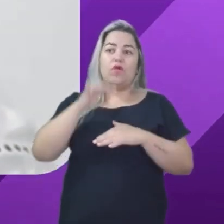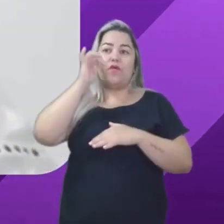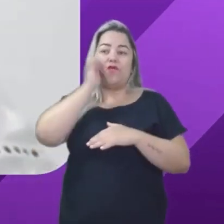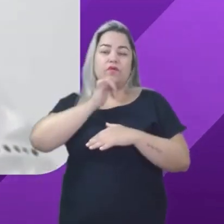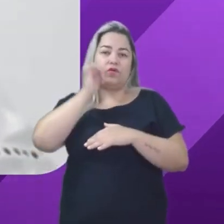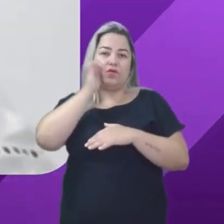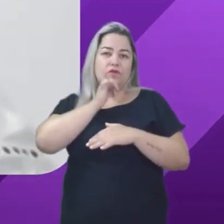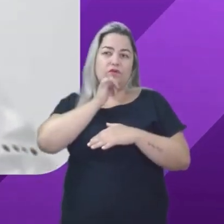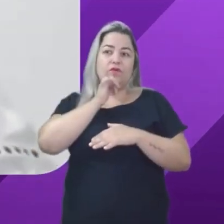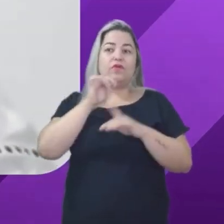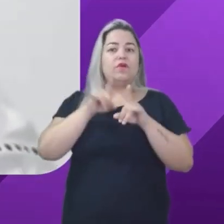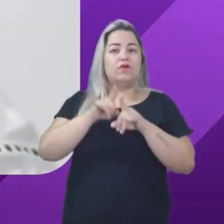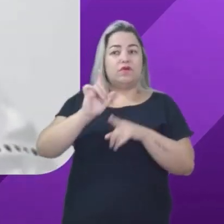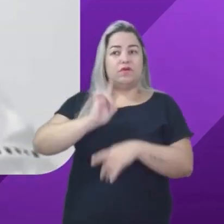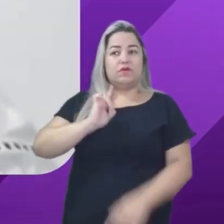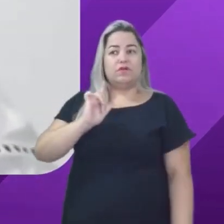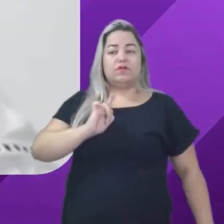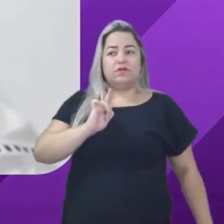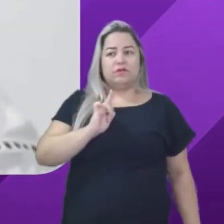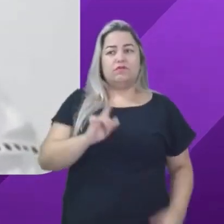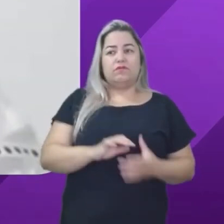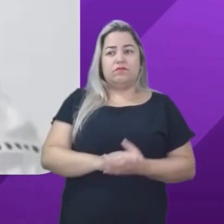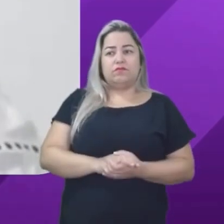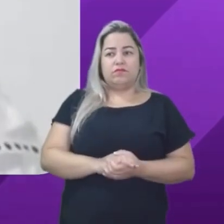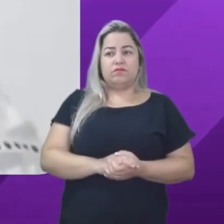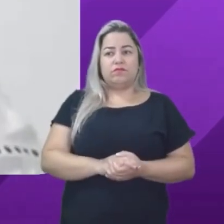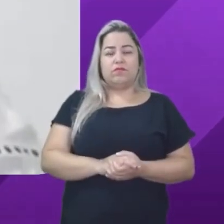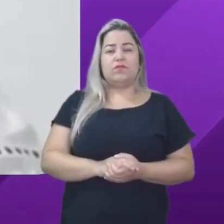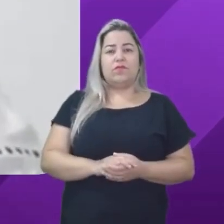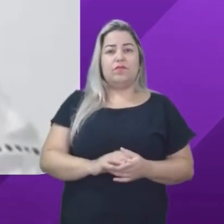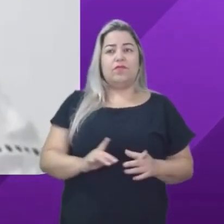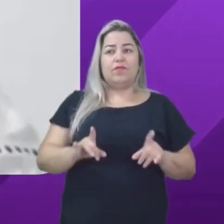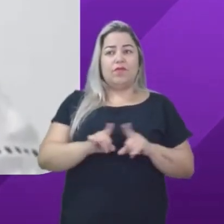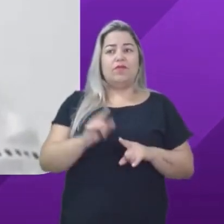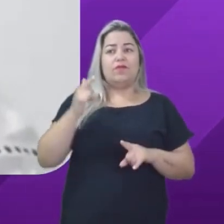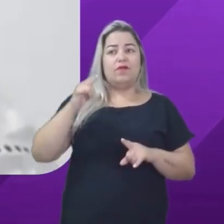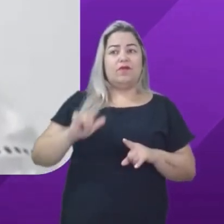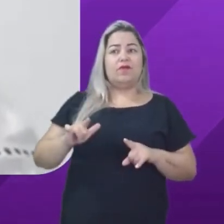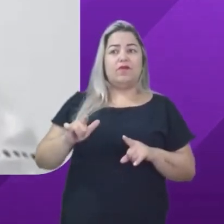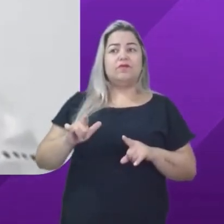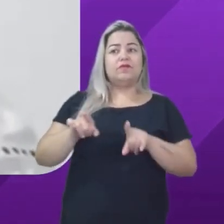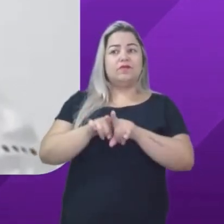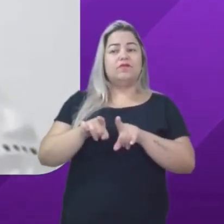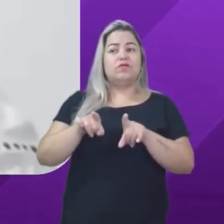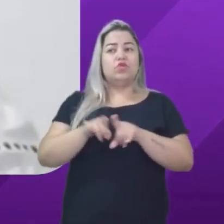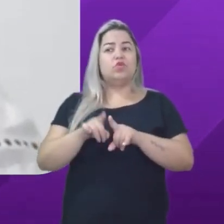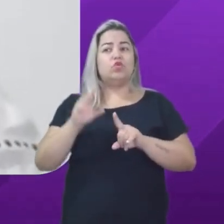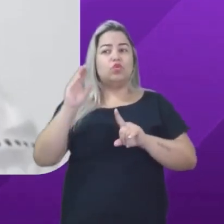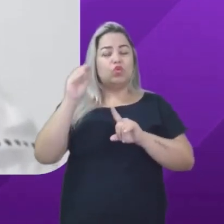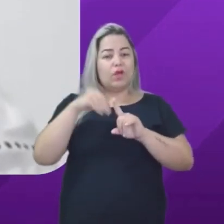o enfoque tem que ser bem restrito. A esfera também do